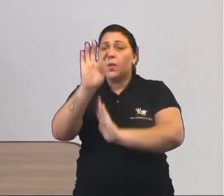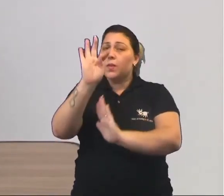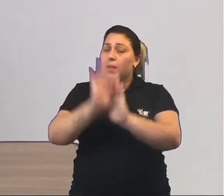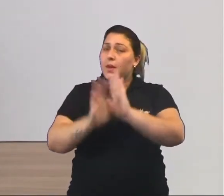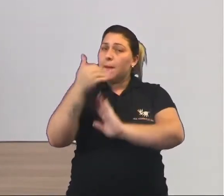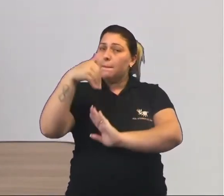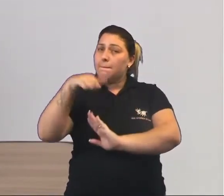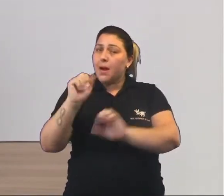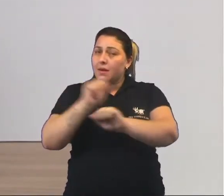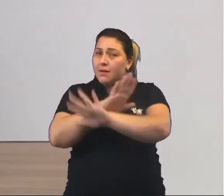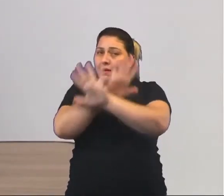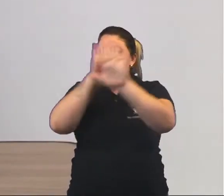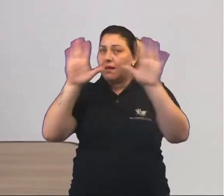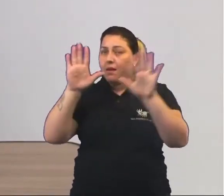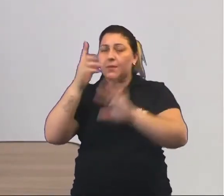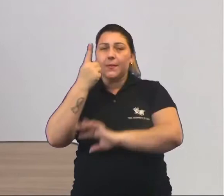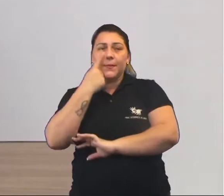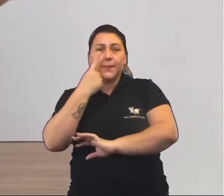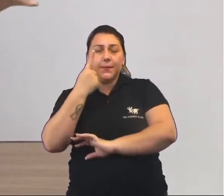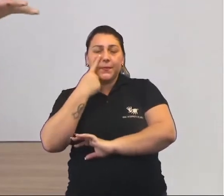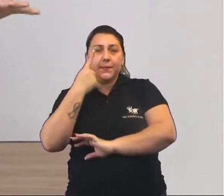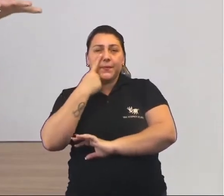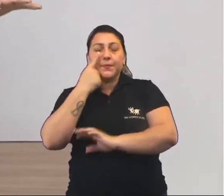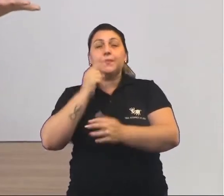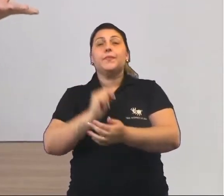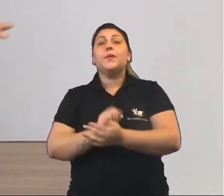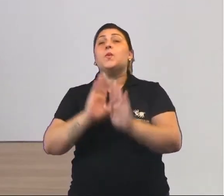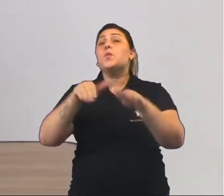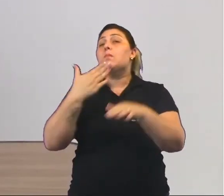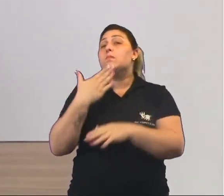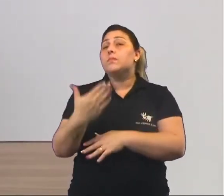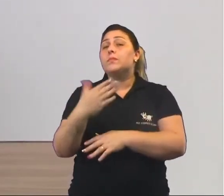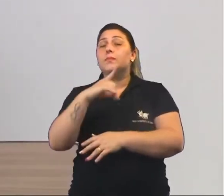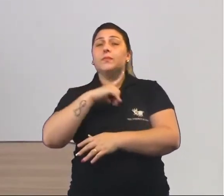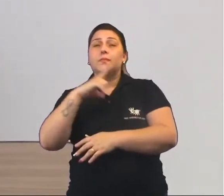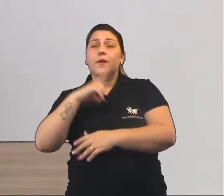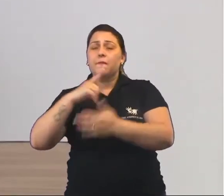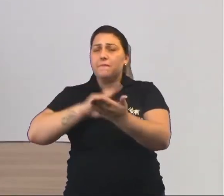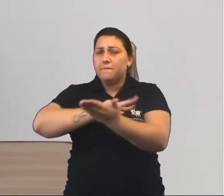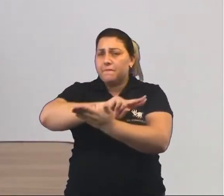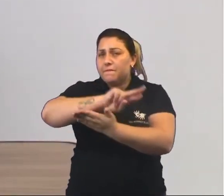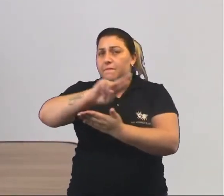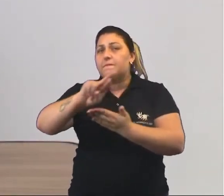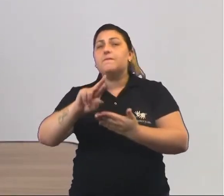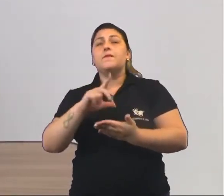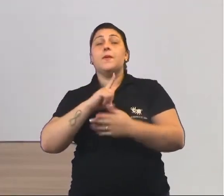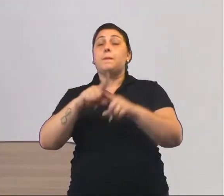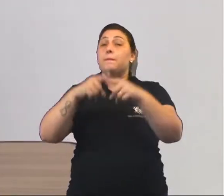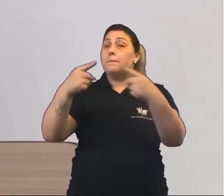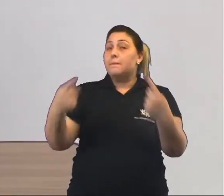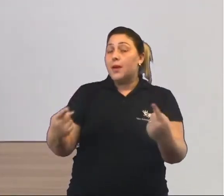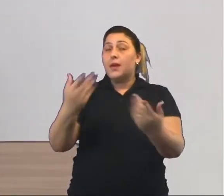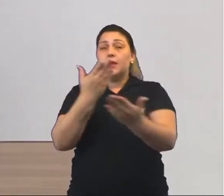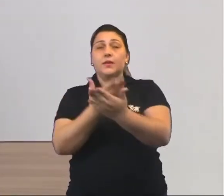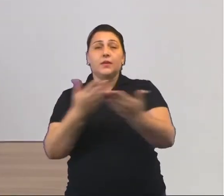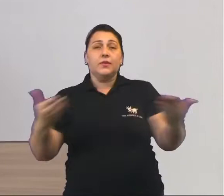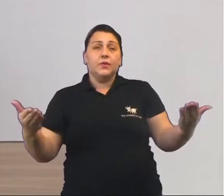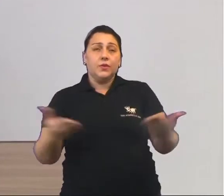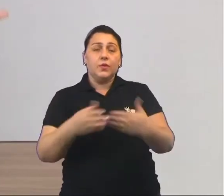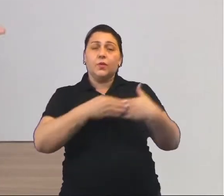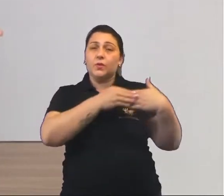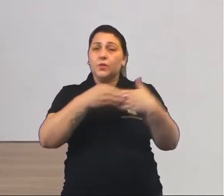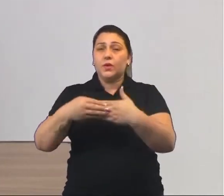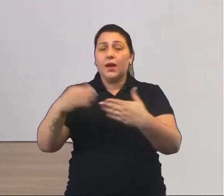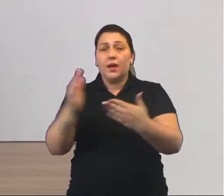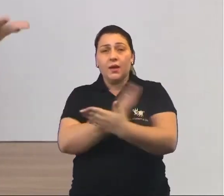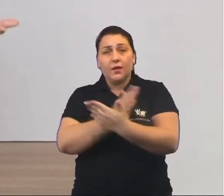texto mais claro. Olhem só. E quantos tipos existem? Existem vários. Mas na aula de hoje eu